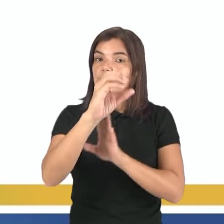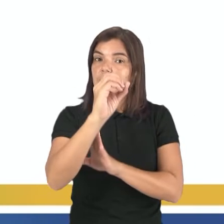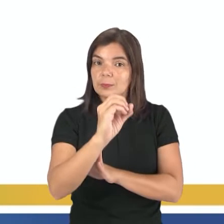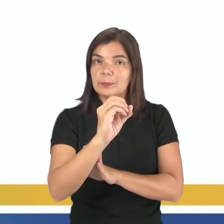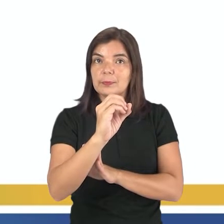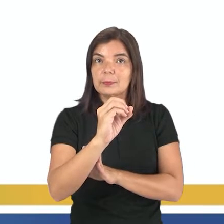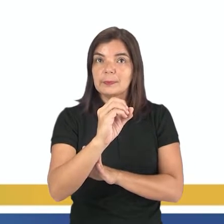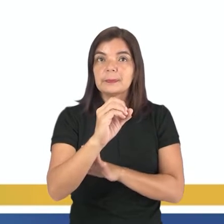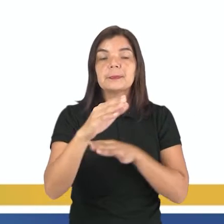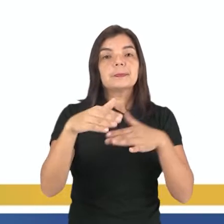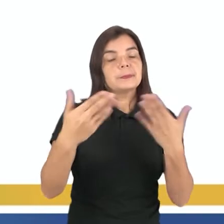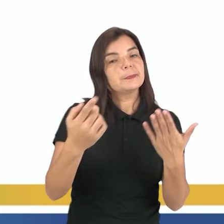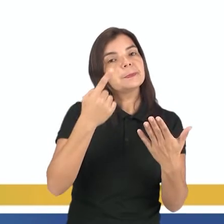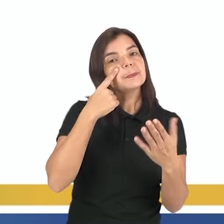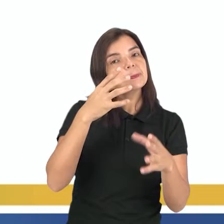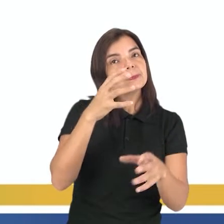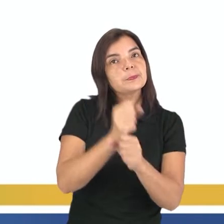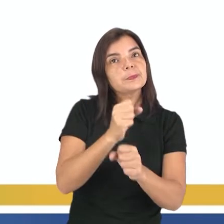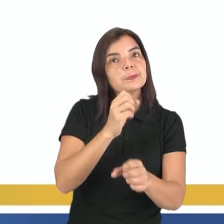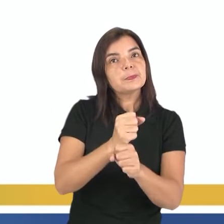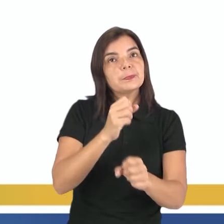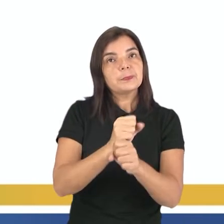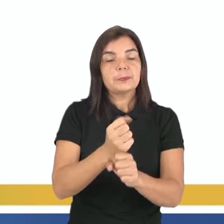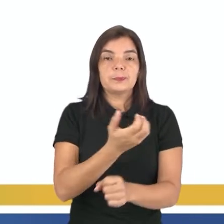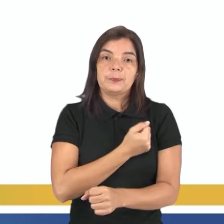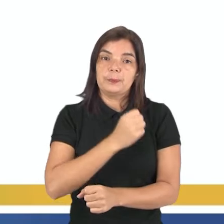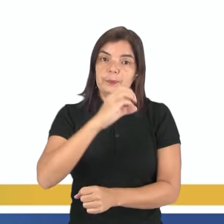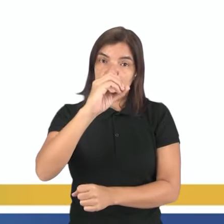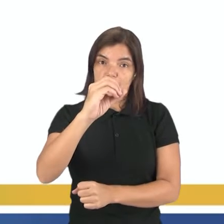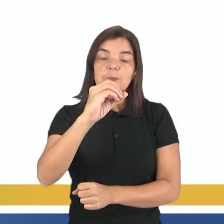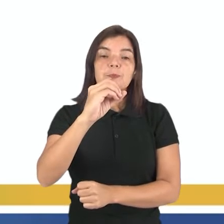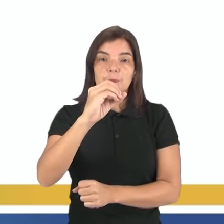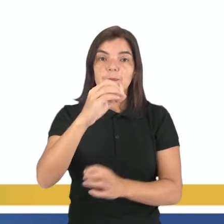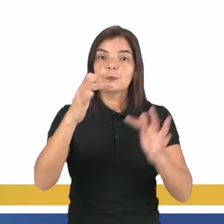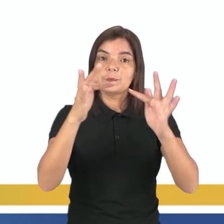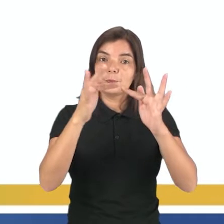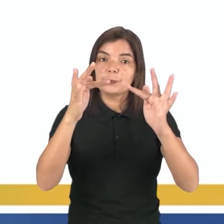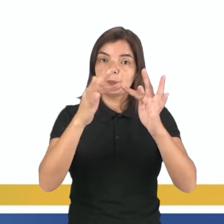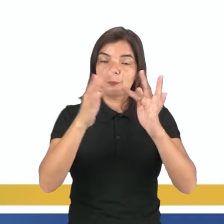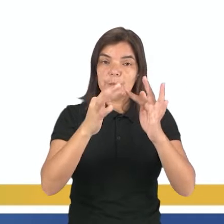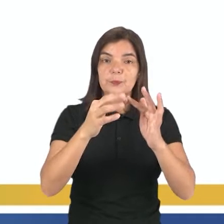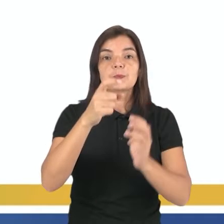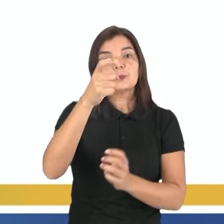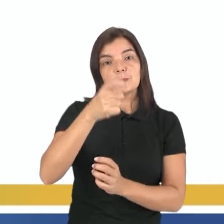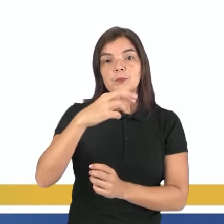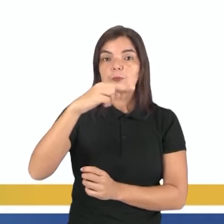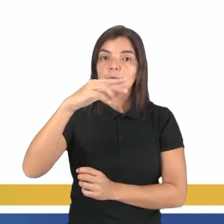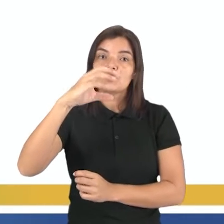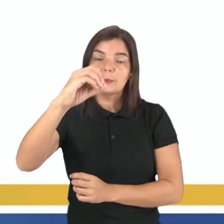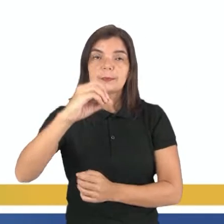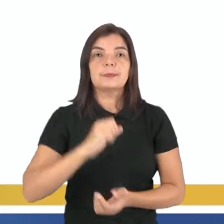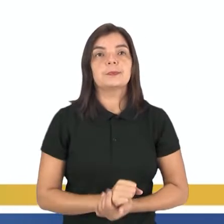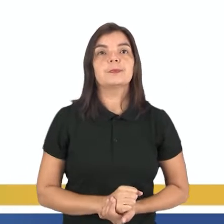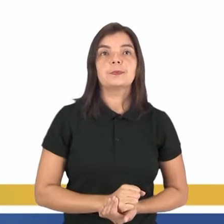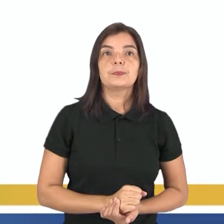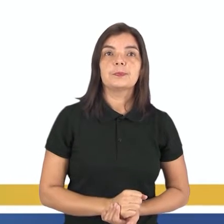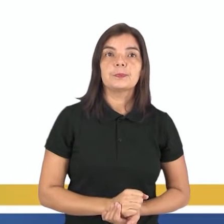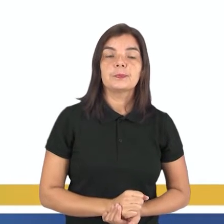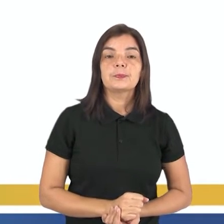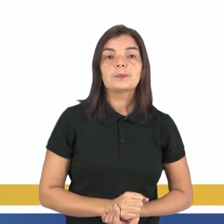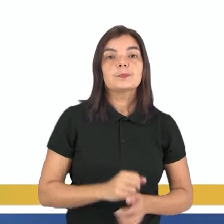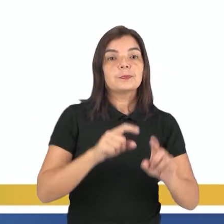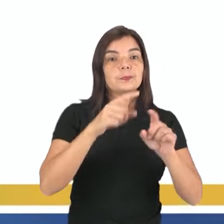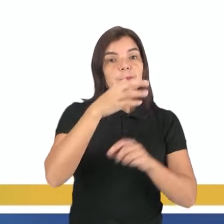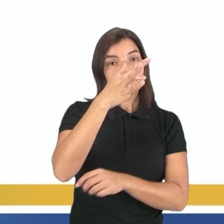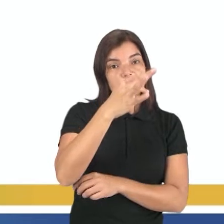zero. Então, basta calcular o valor do f de zero, ou seja, o valor da função em x igual a zero. Então, olha o que vai acontecer. F